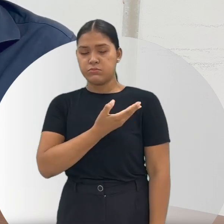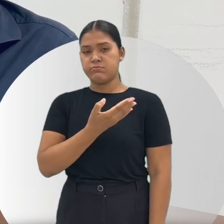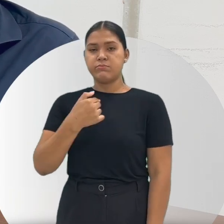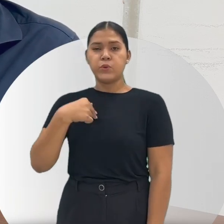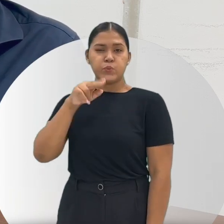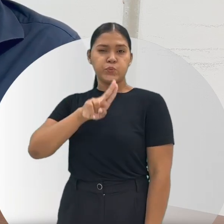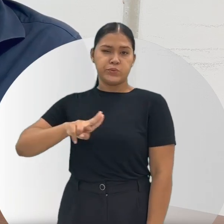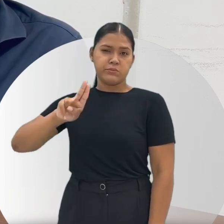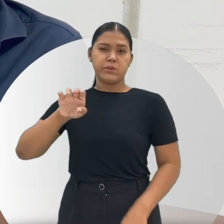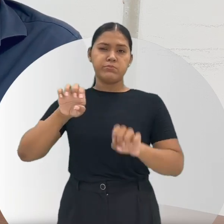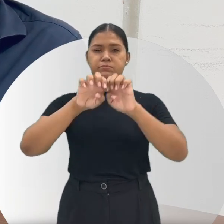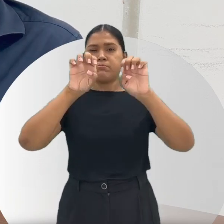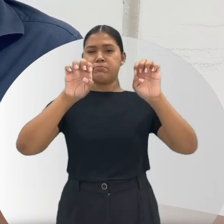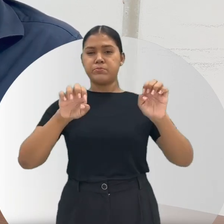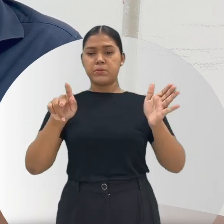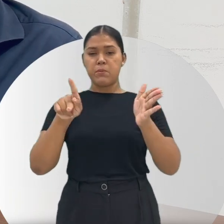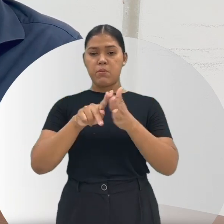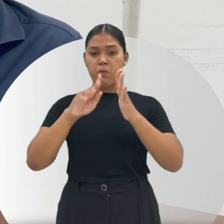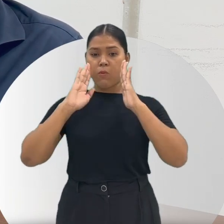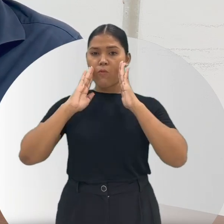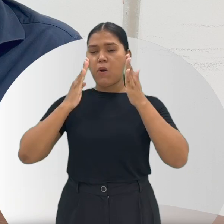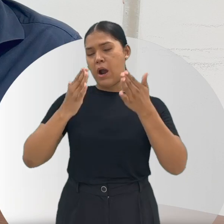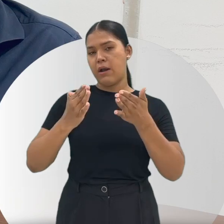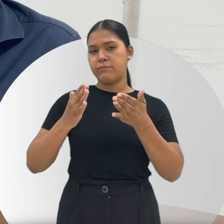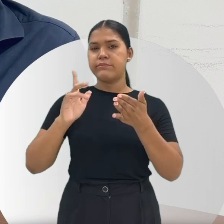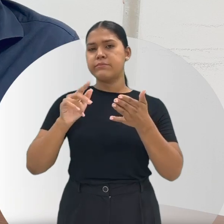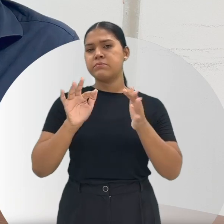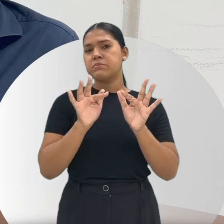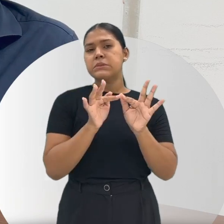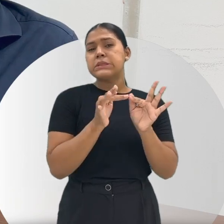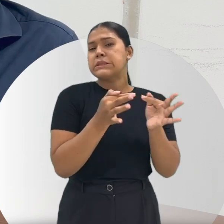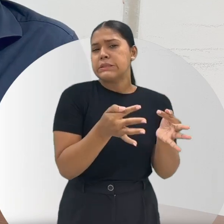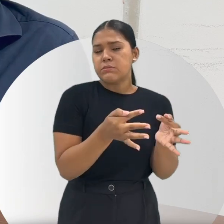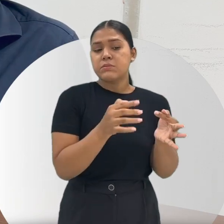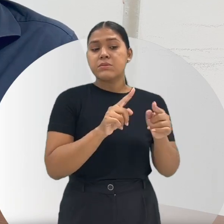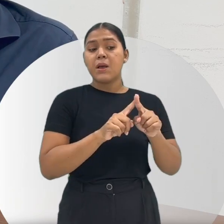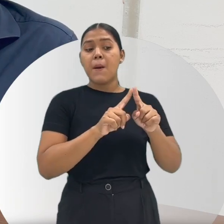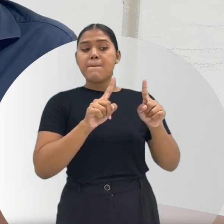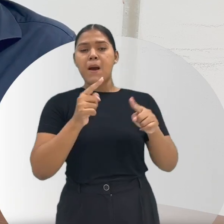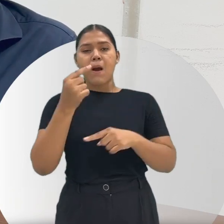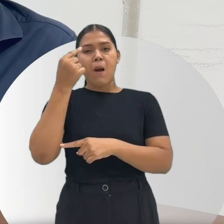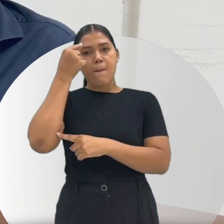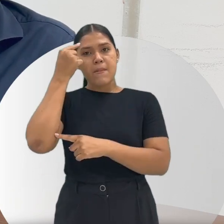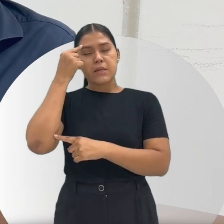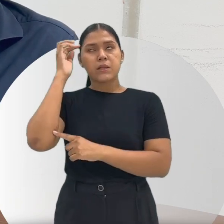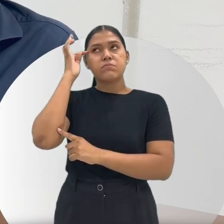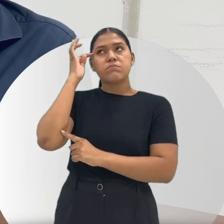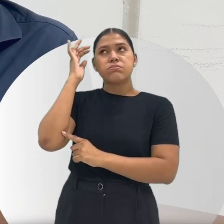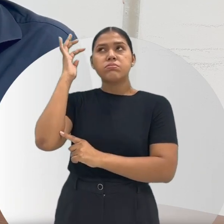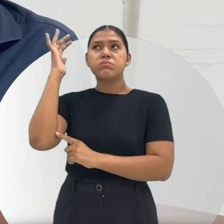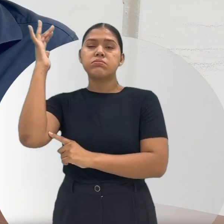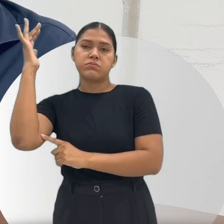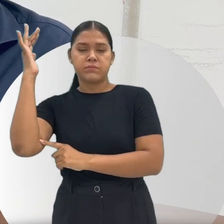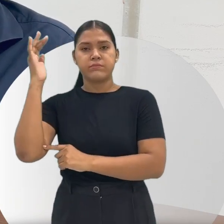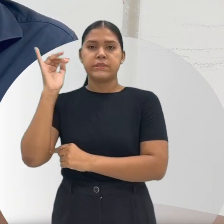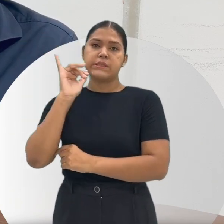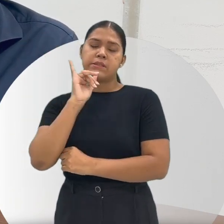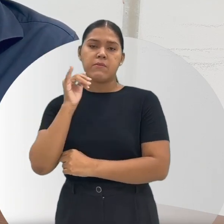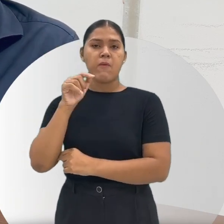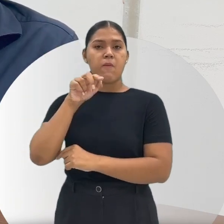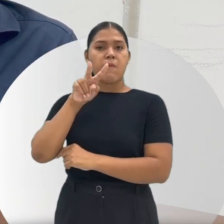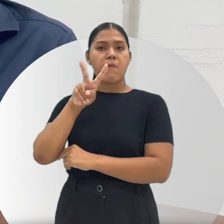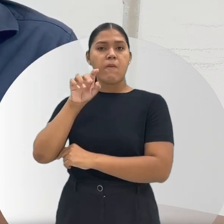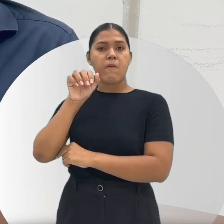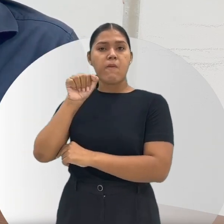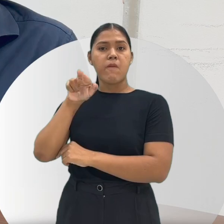mais complexos. Então, a partir de algo que era fácil de verificar, para a pessoa pensar em algo muito mais abstrato, que são as ideias de variáveis, a ideia de